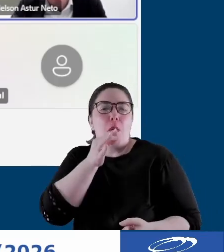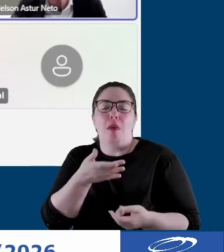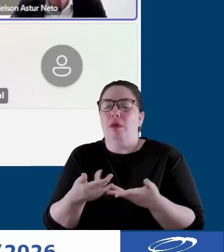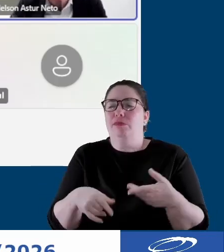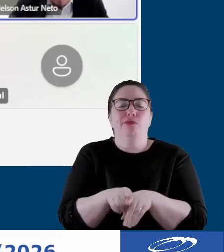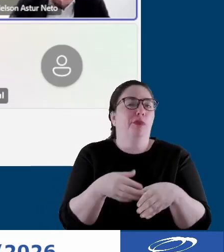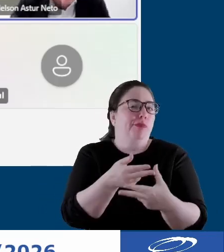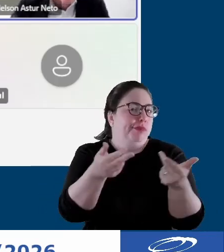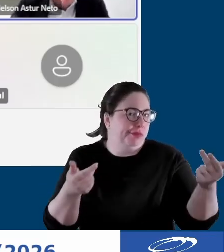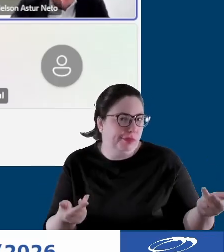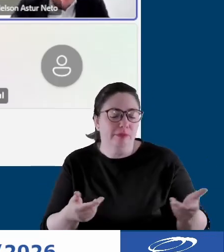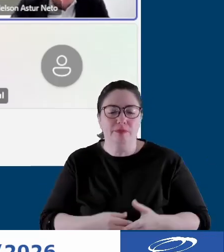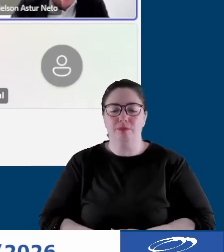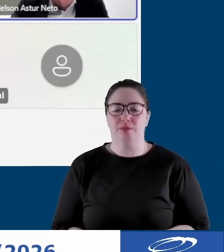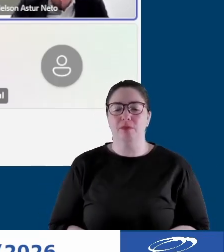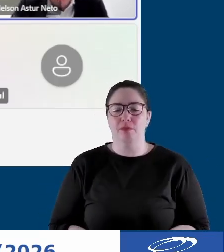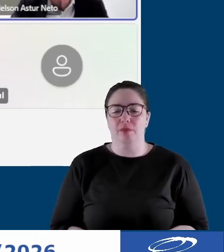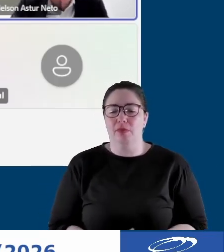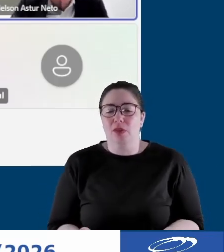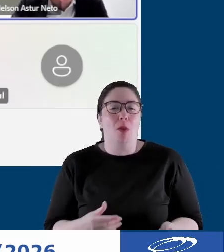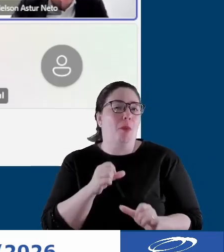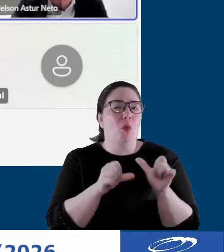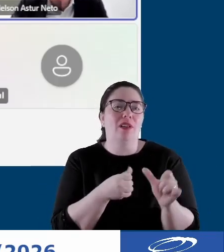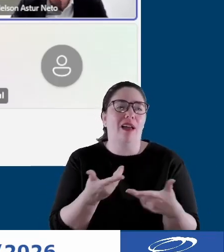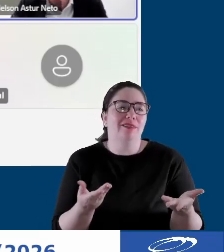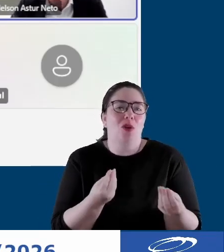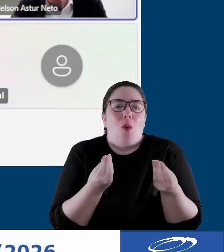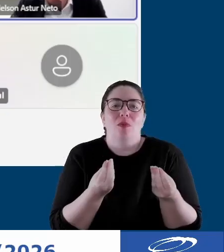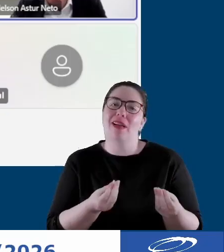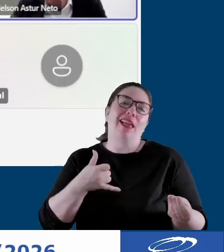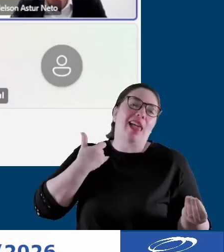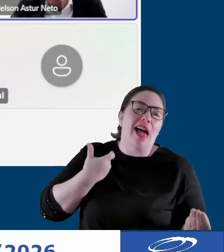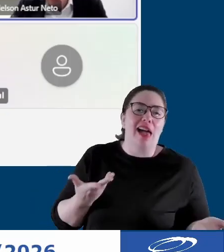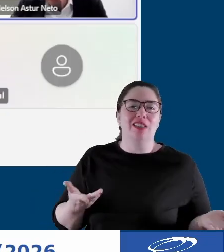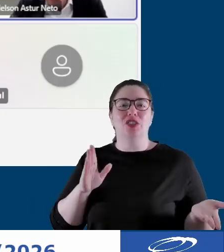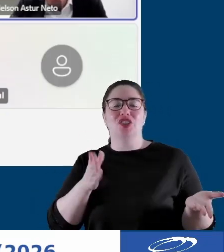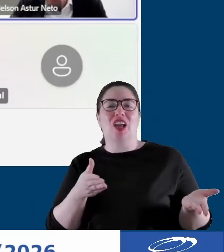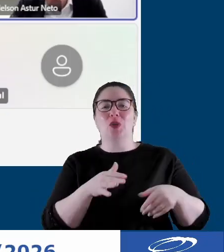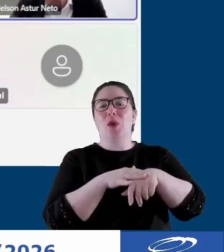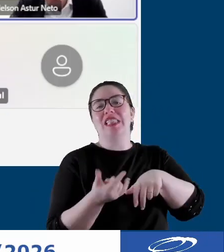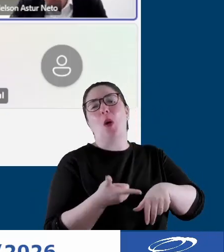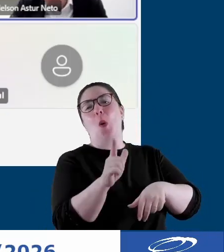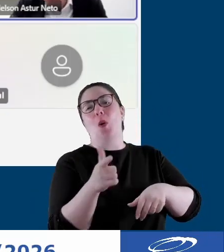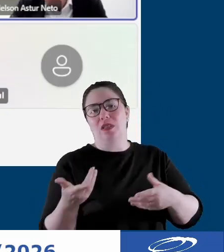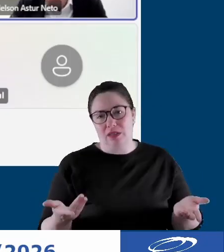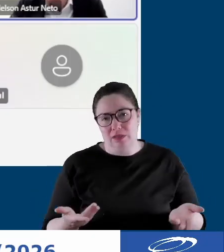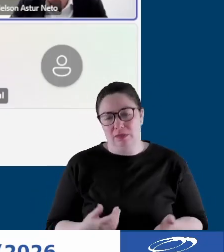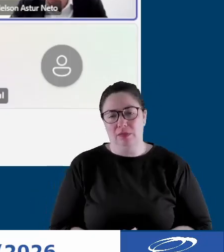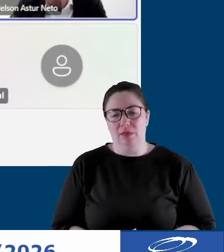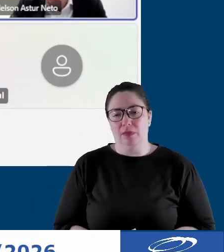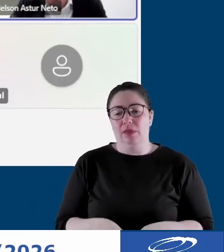isso. Tem coisas que não dá para mudar, idade, cirurgia prévia, doenças já pré-existentes, e tem as coisas na cirurgia que a